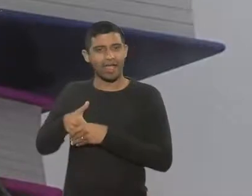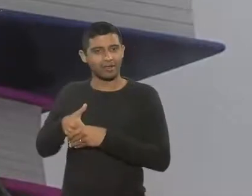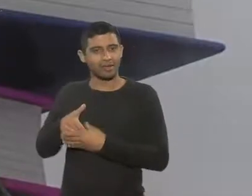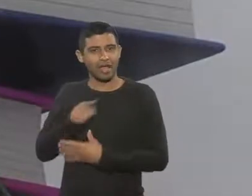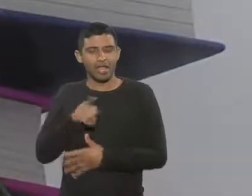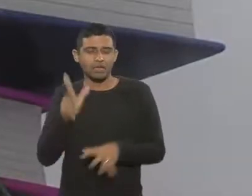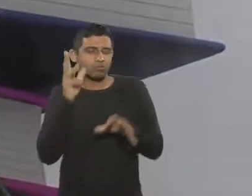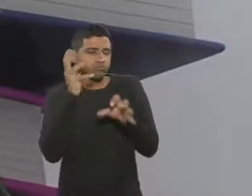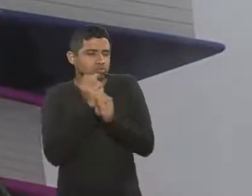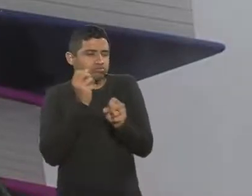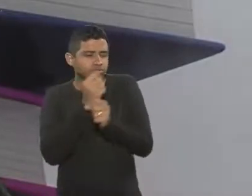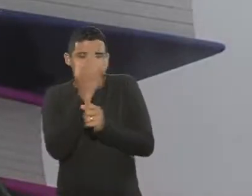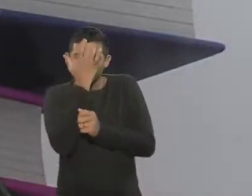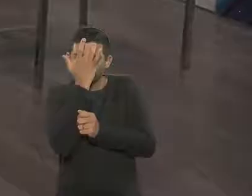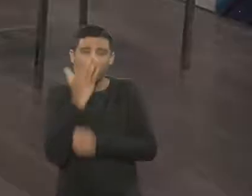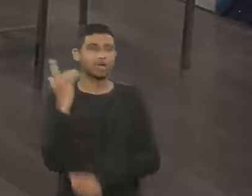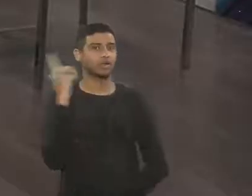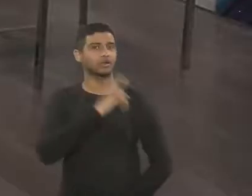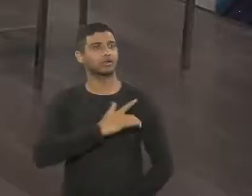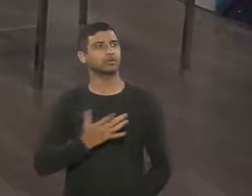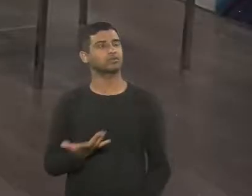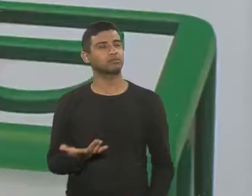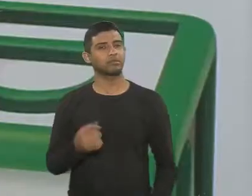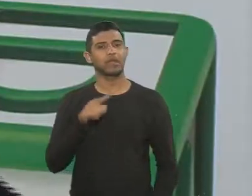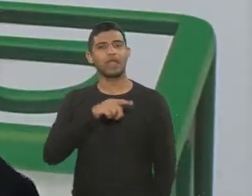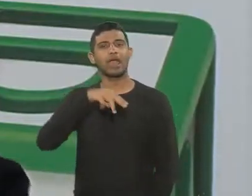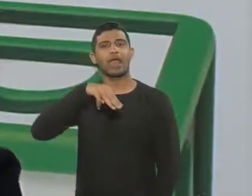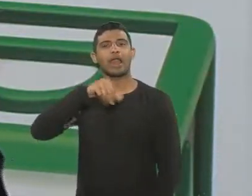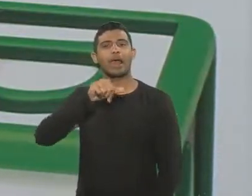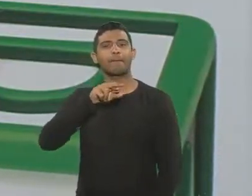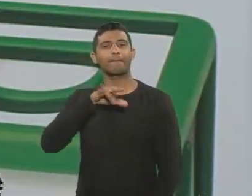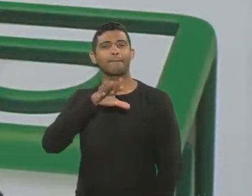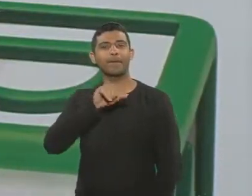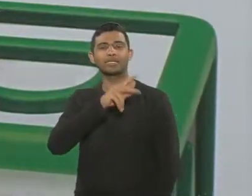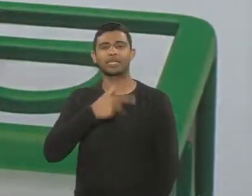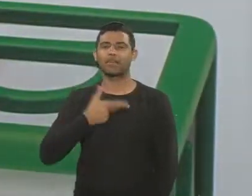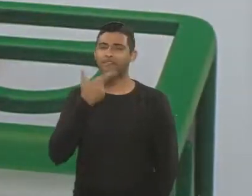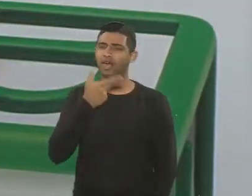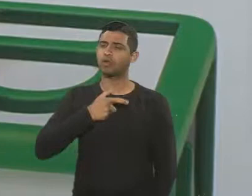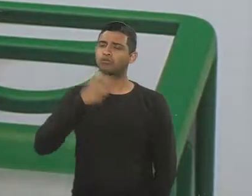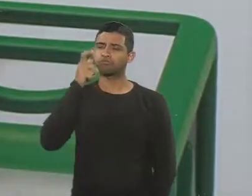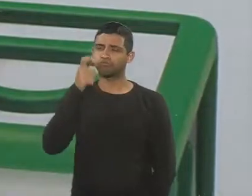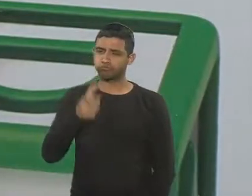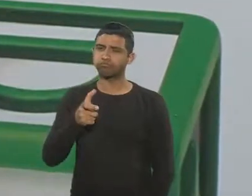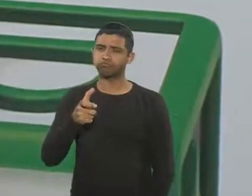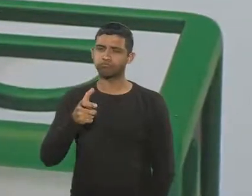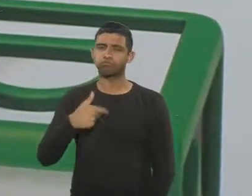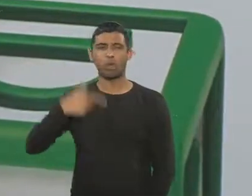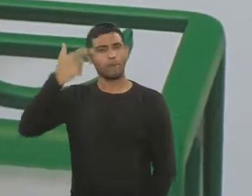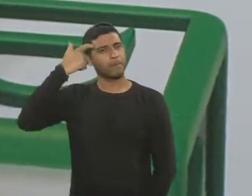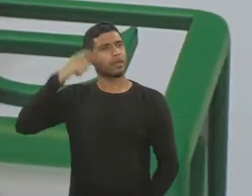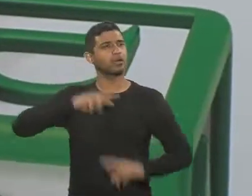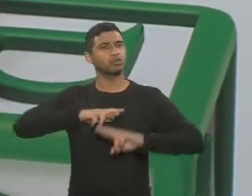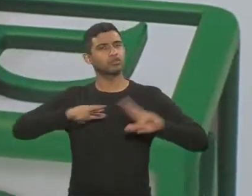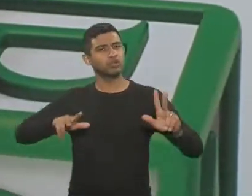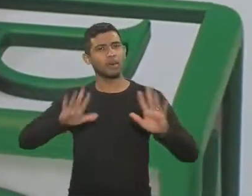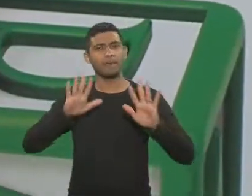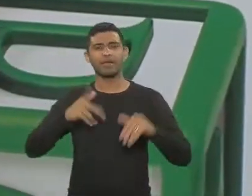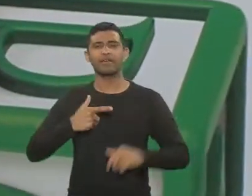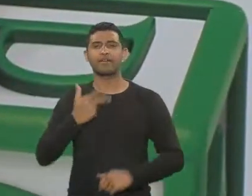conseguiam concluir os cálculos com muito mais rapidez. A Márcia falou uma coisa interessante que eu acho que eu olho isso por um outro viés, que é a